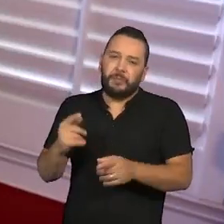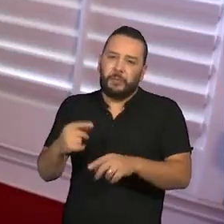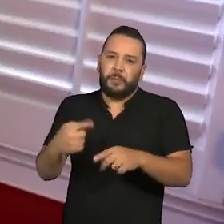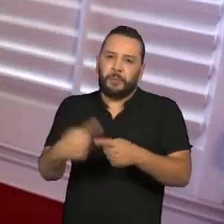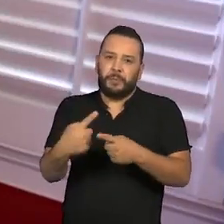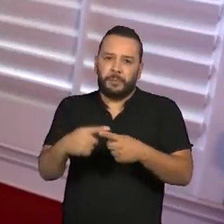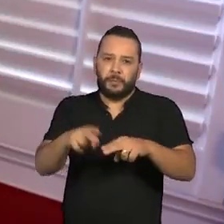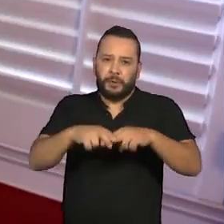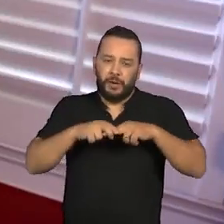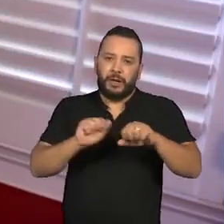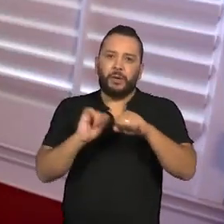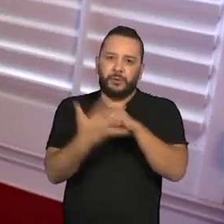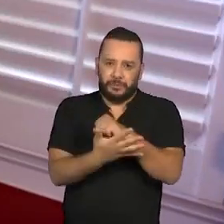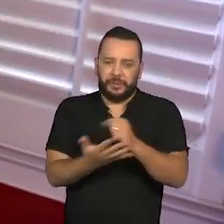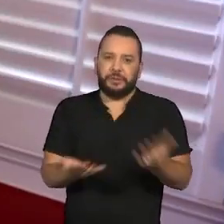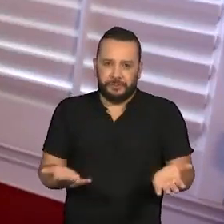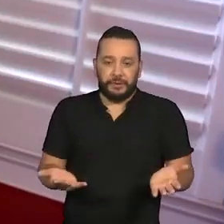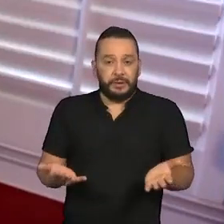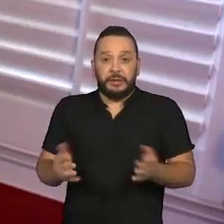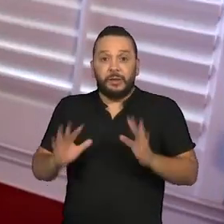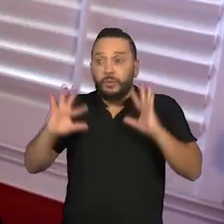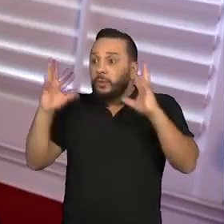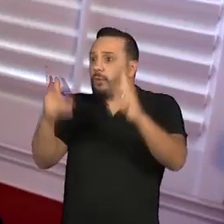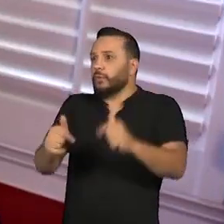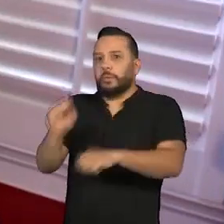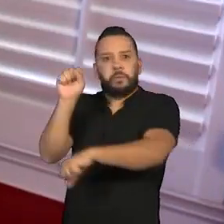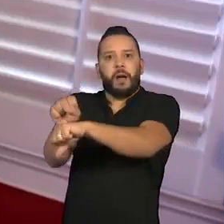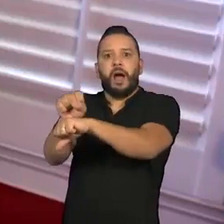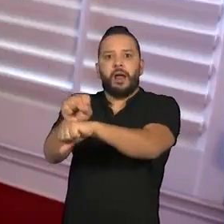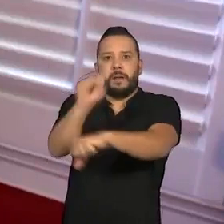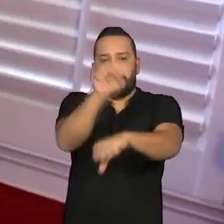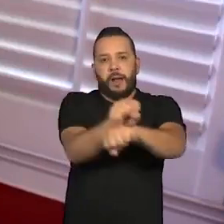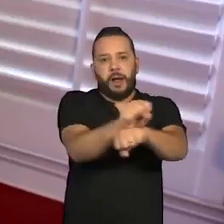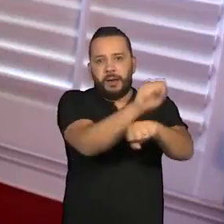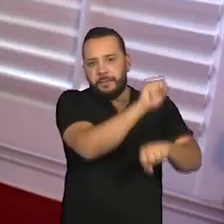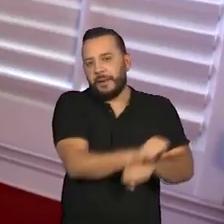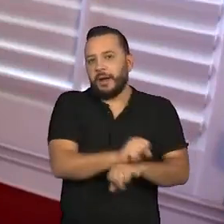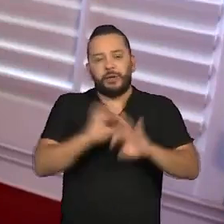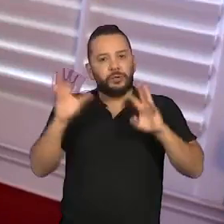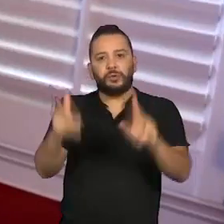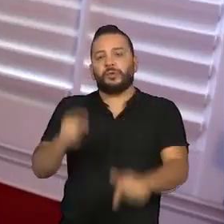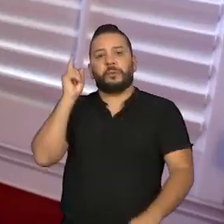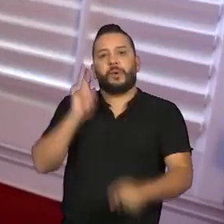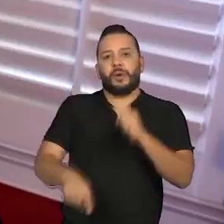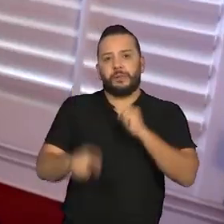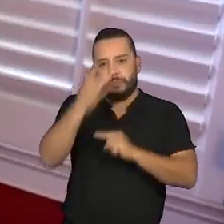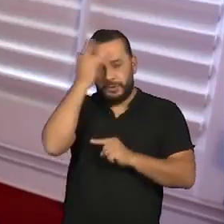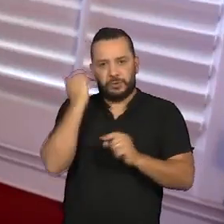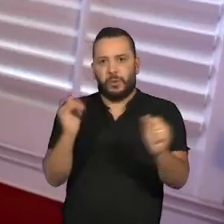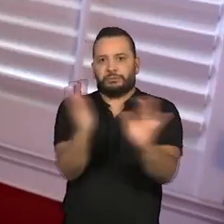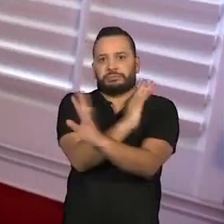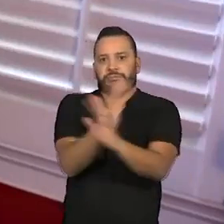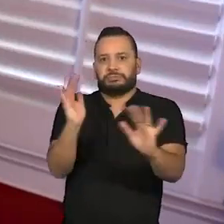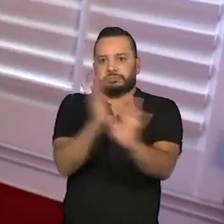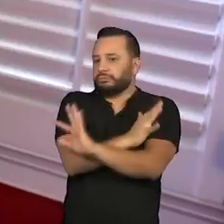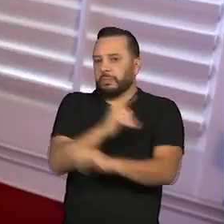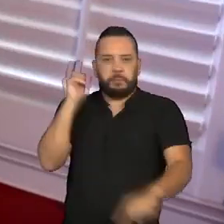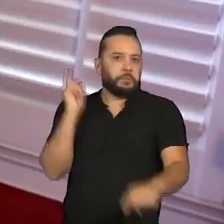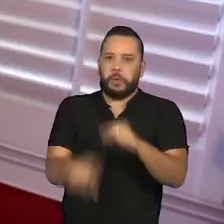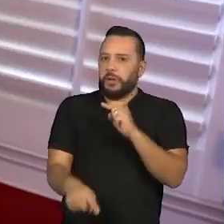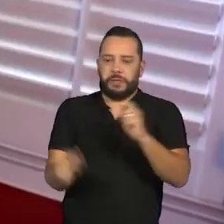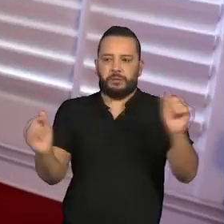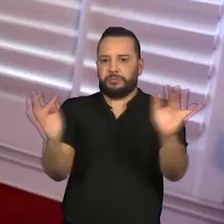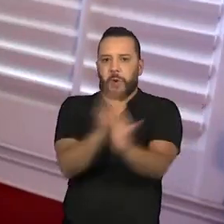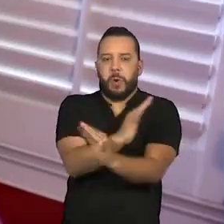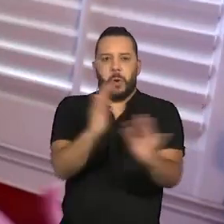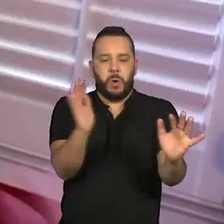visto, de parada súbita. Então, você impede a movimentação das pessoas ou limita muito a movimentação das